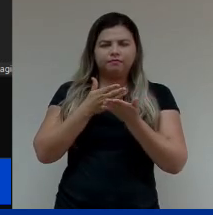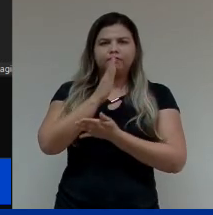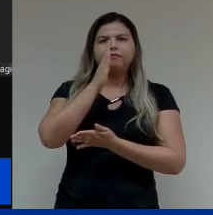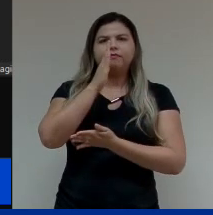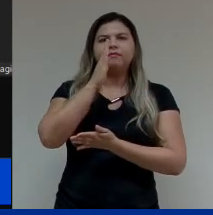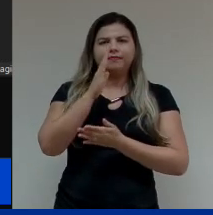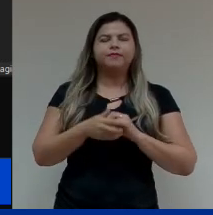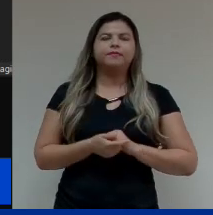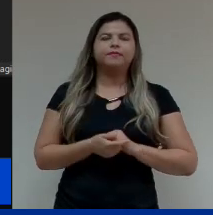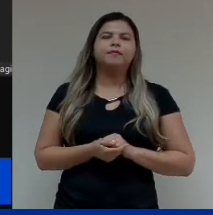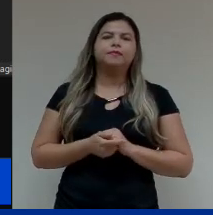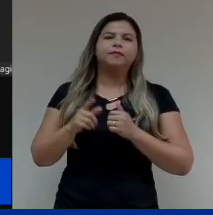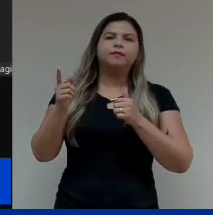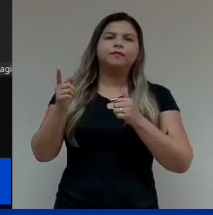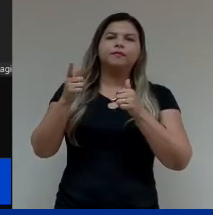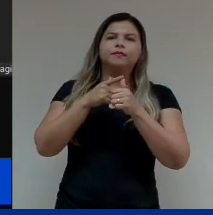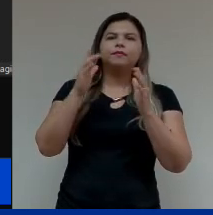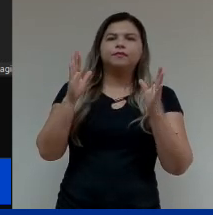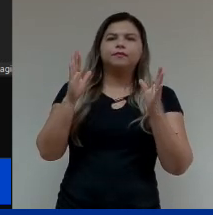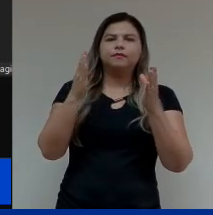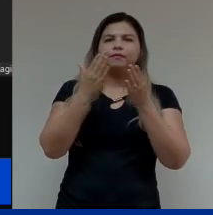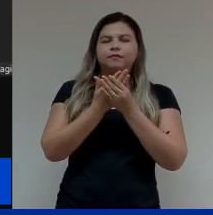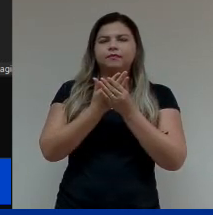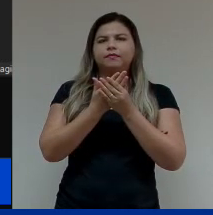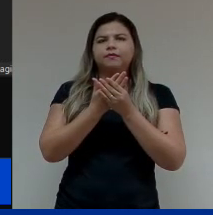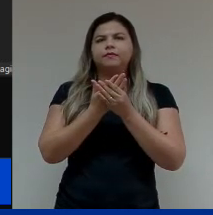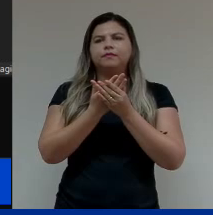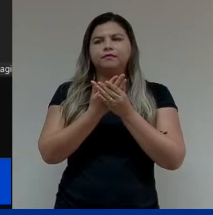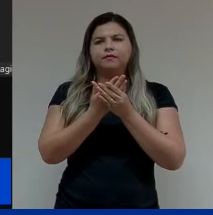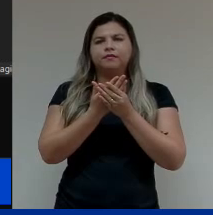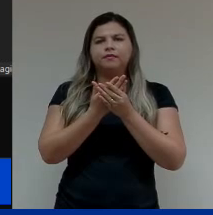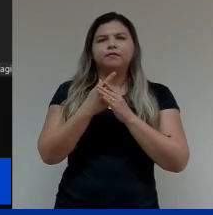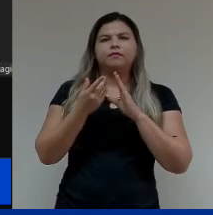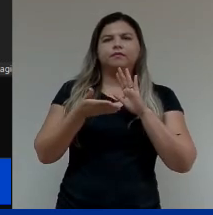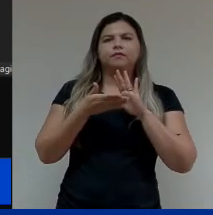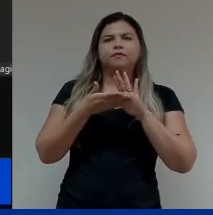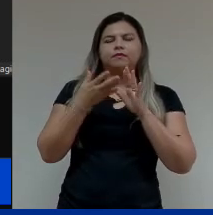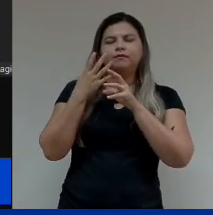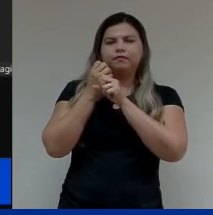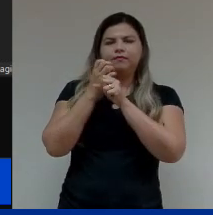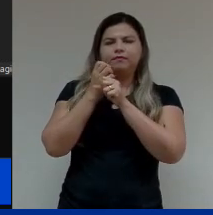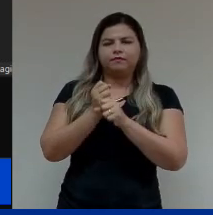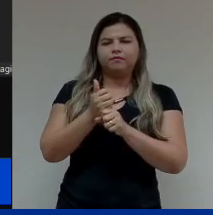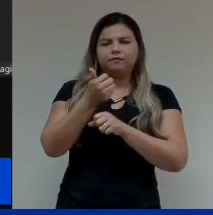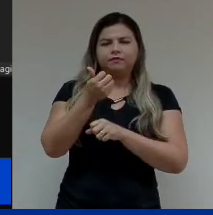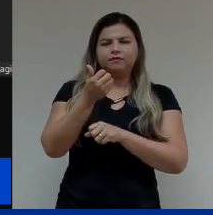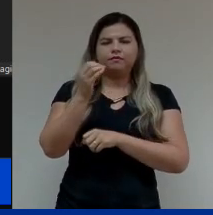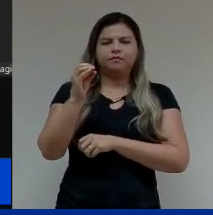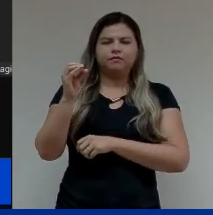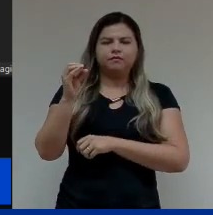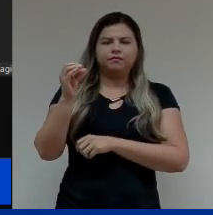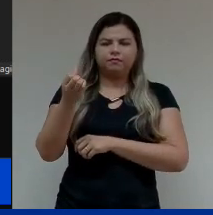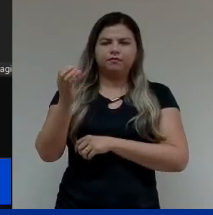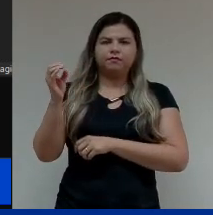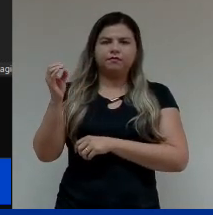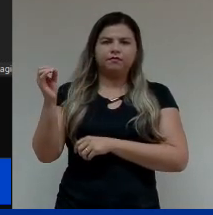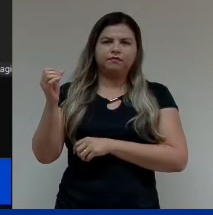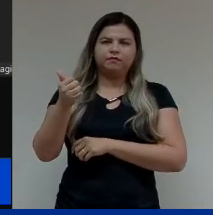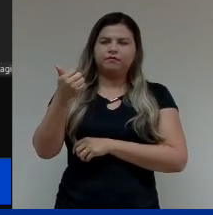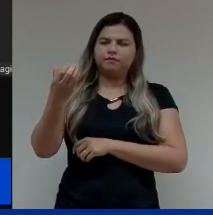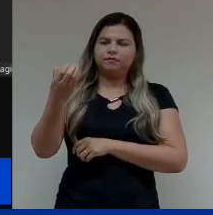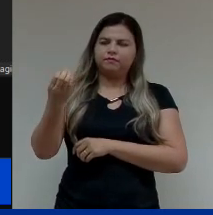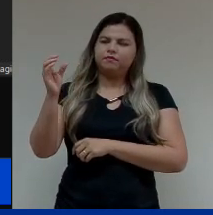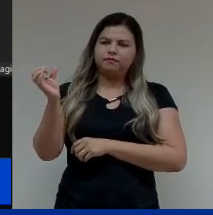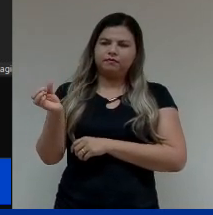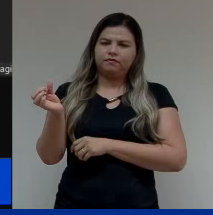unanimidade. O primeiro processo de pauta, que seria a prestação de conta anual número 600.106 de 2023,